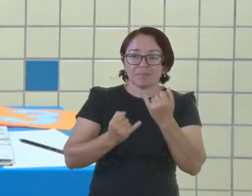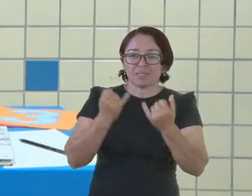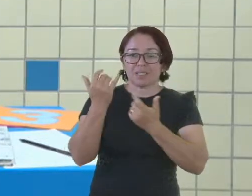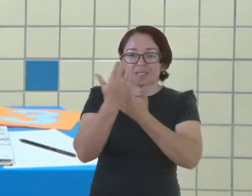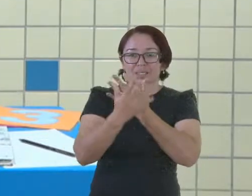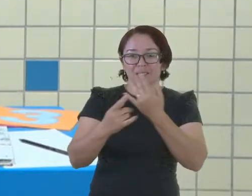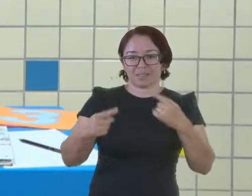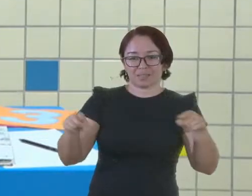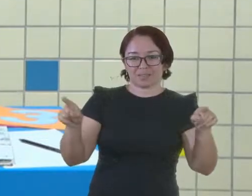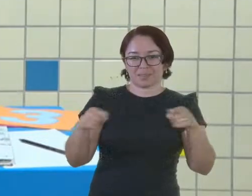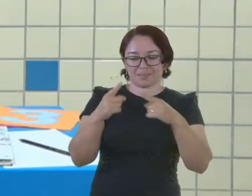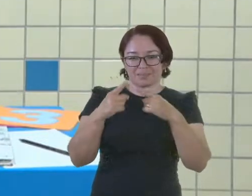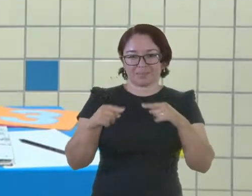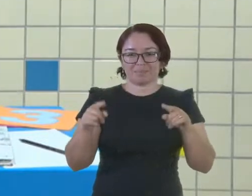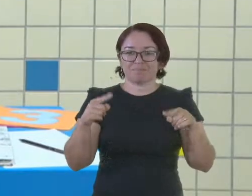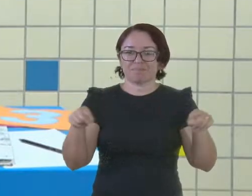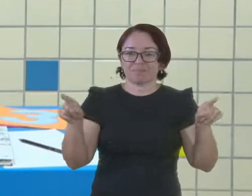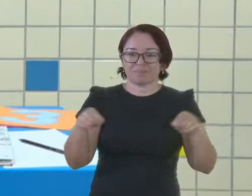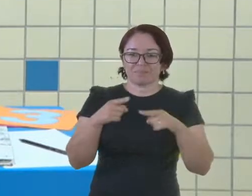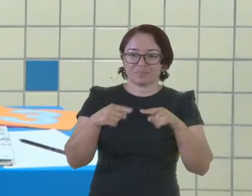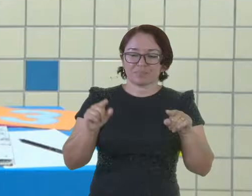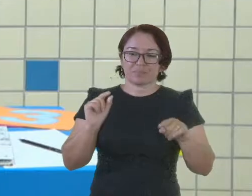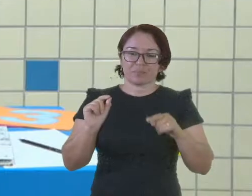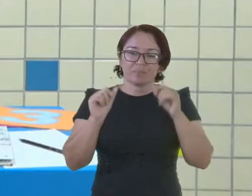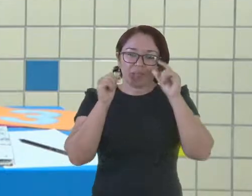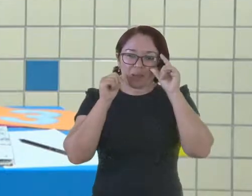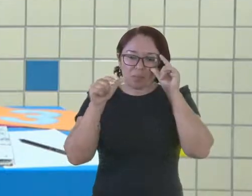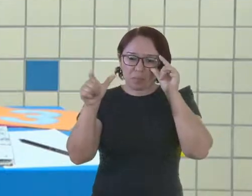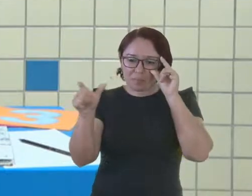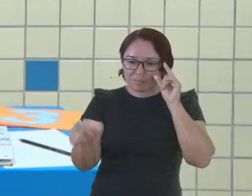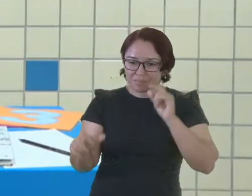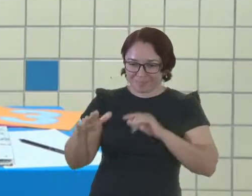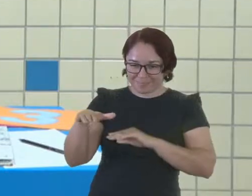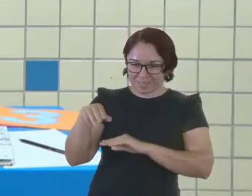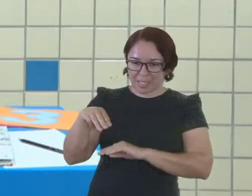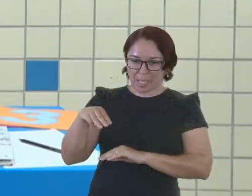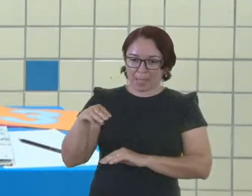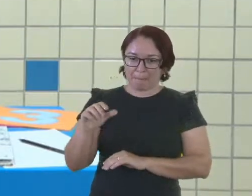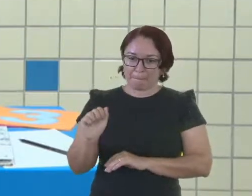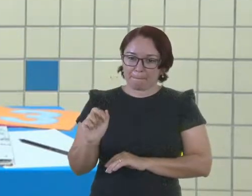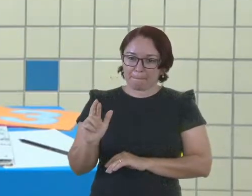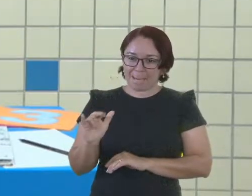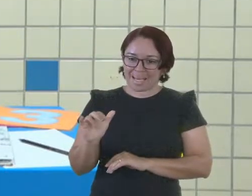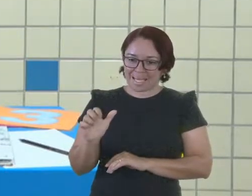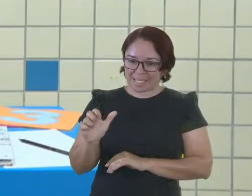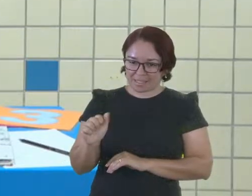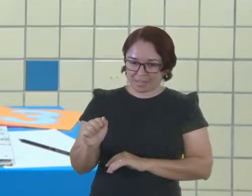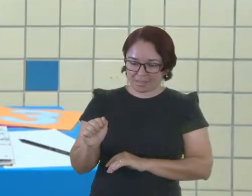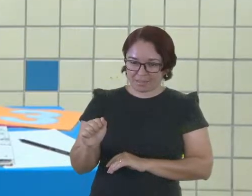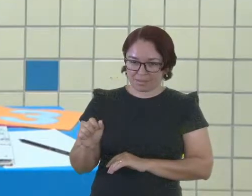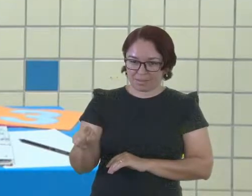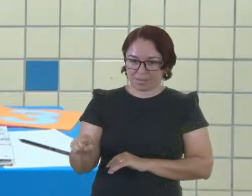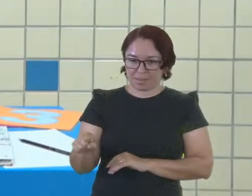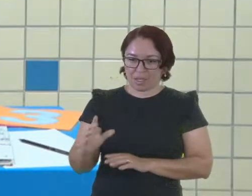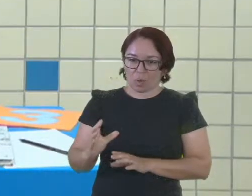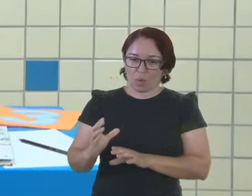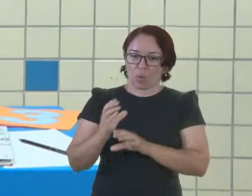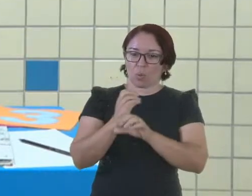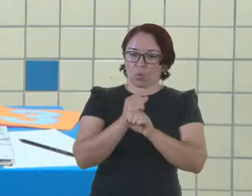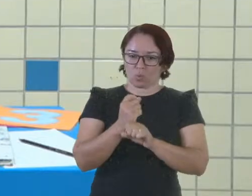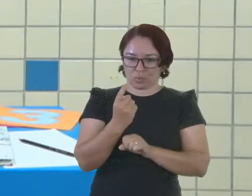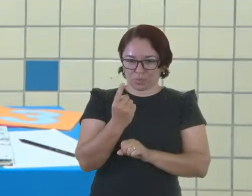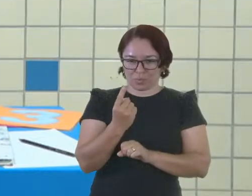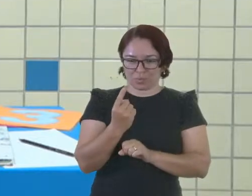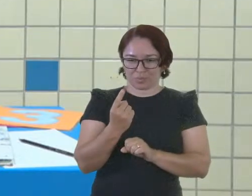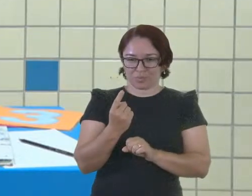música Mariana Conta Um. Essa música, ela tem a letra disponível lá na plataforma Palmas